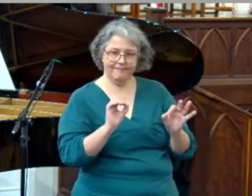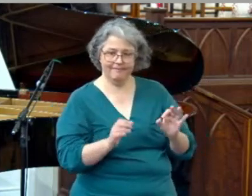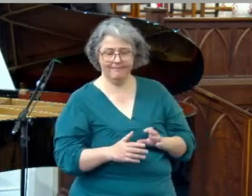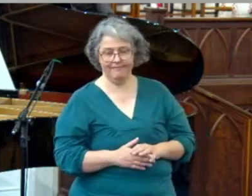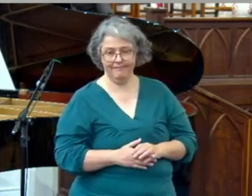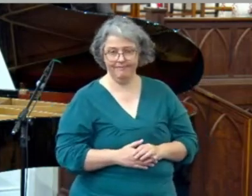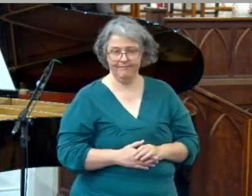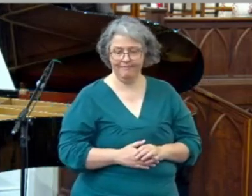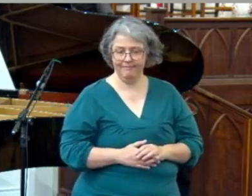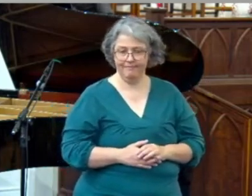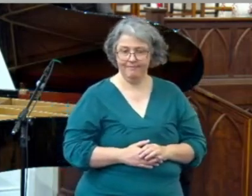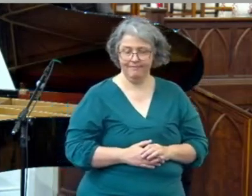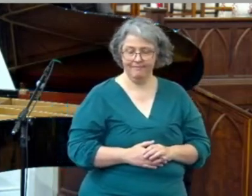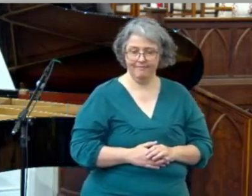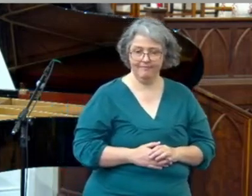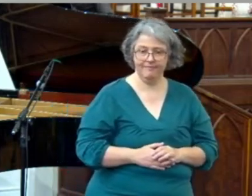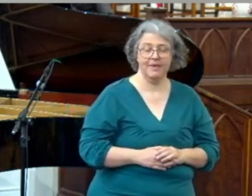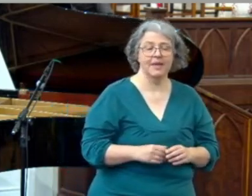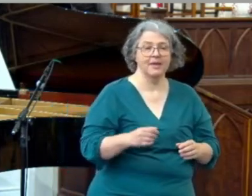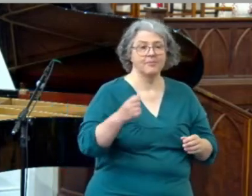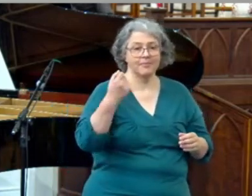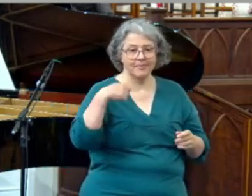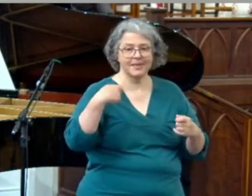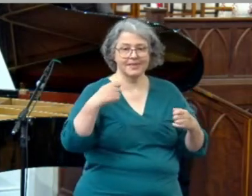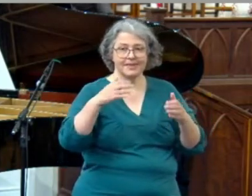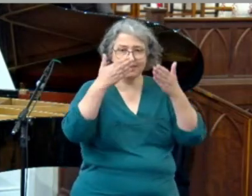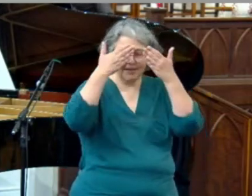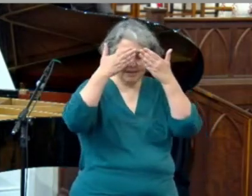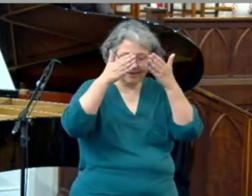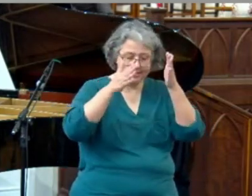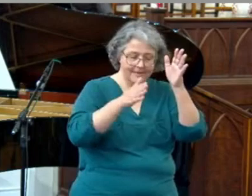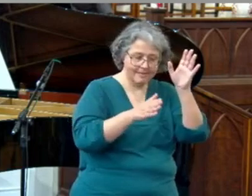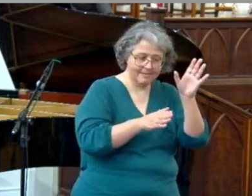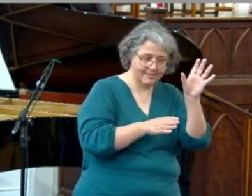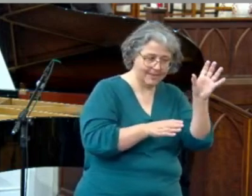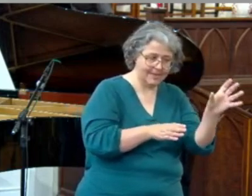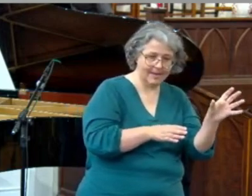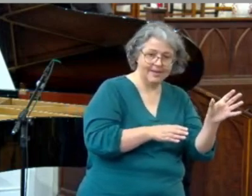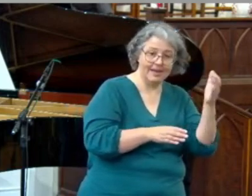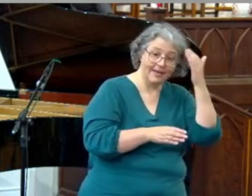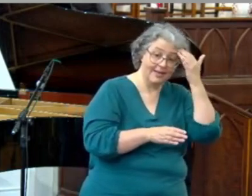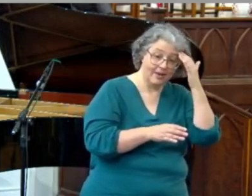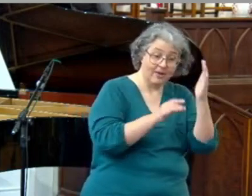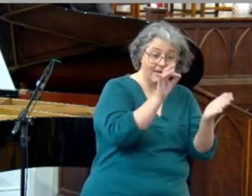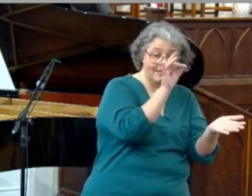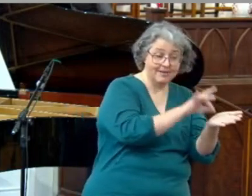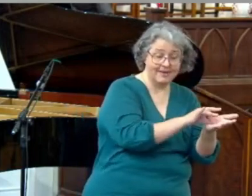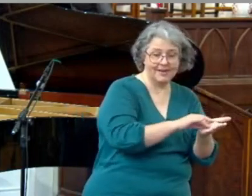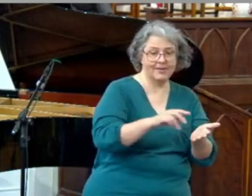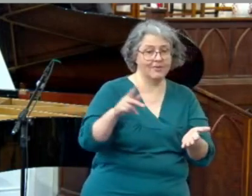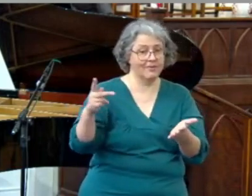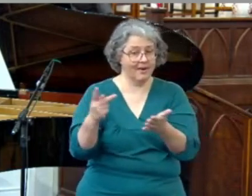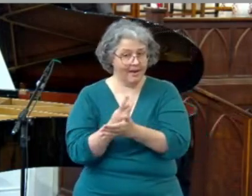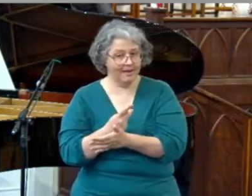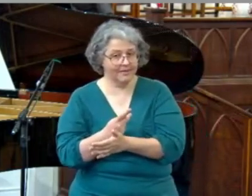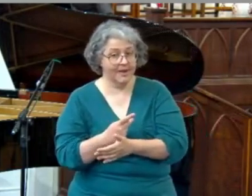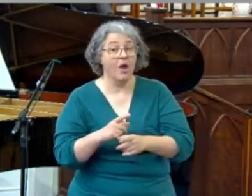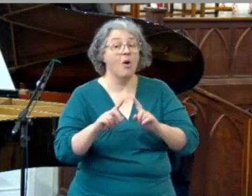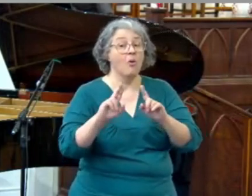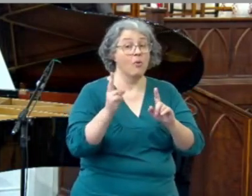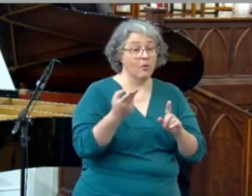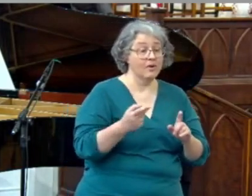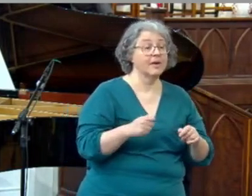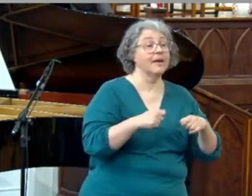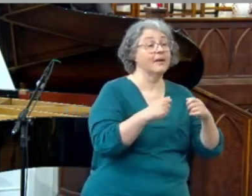Literalmente, esta habilidade espiritual de distinguir o certo e o errado, o momento de falar e o momento de se